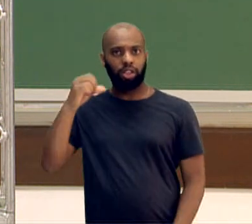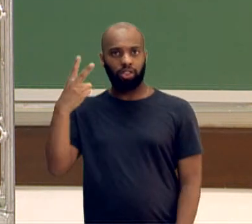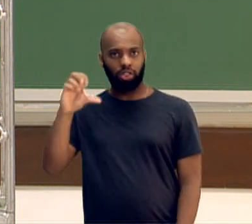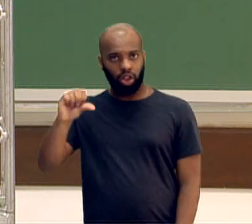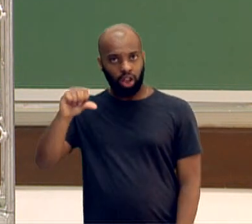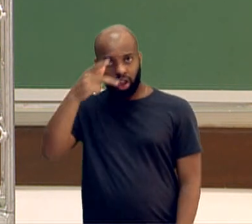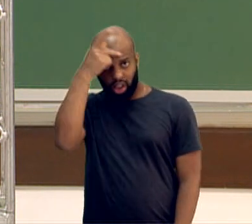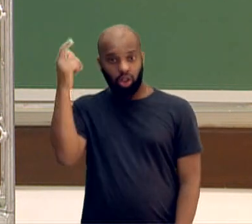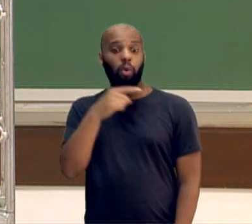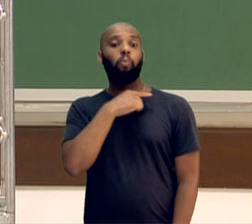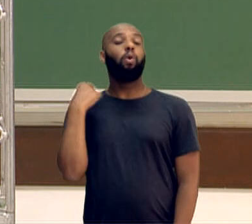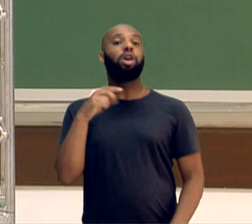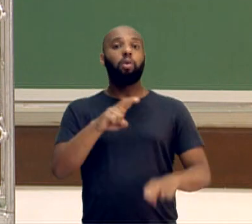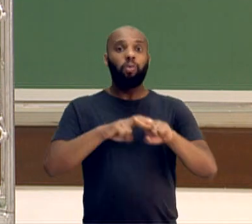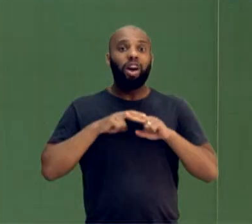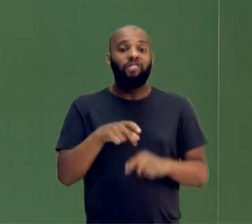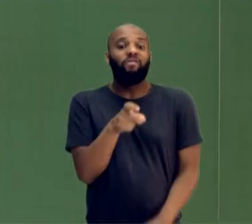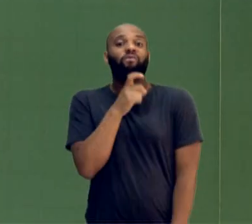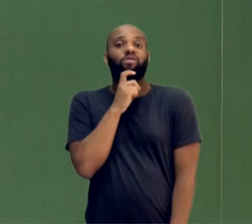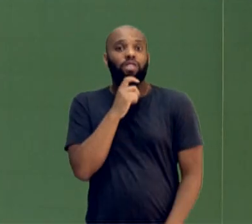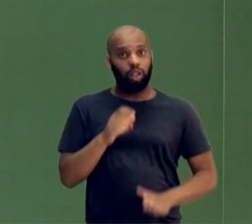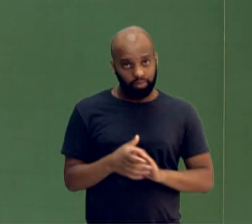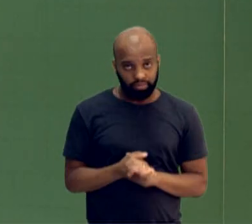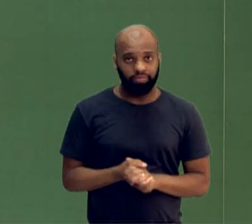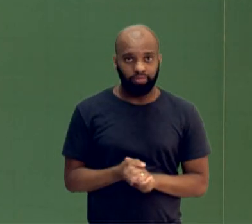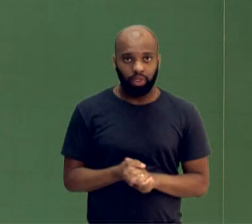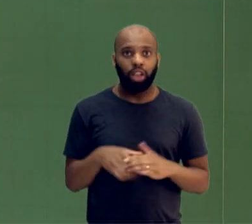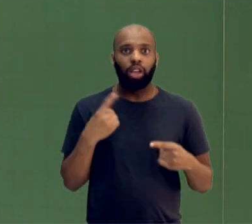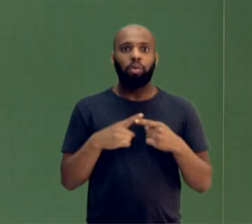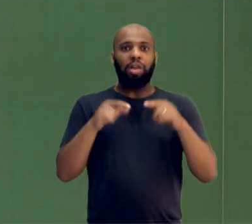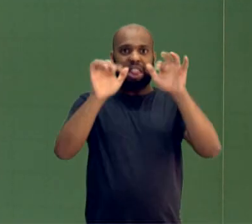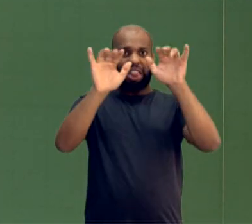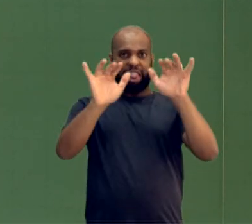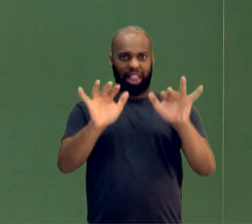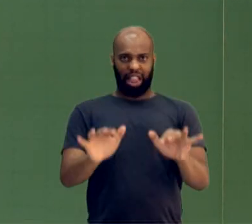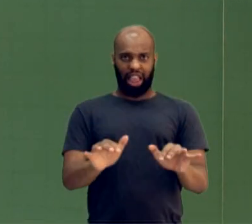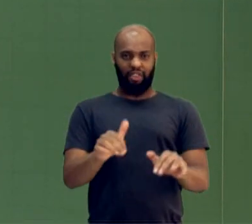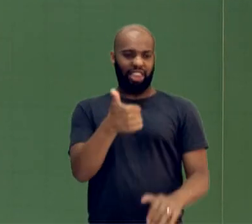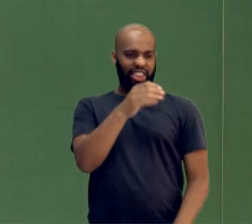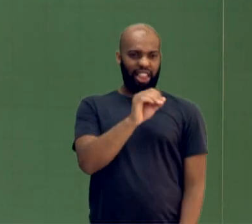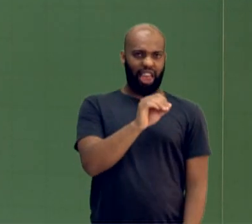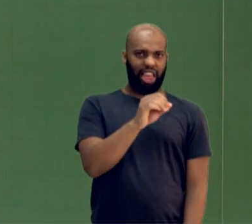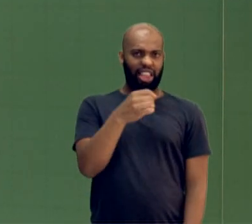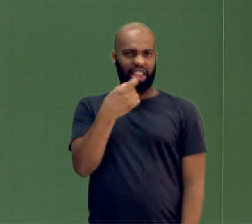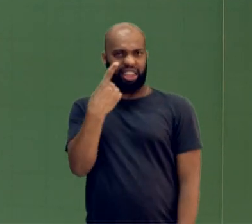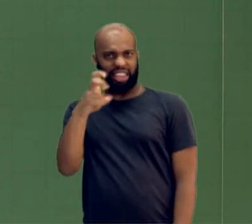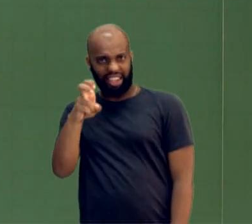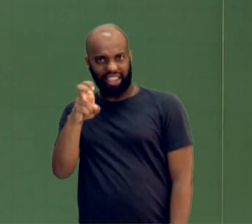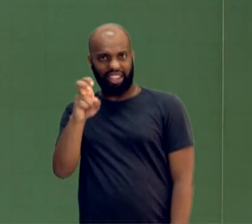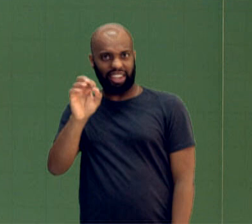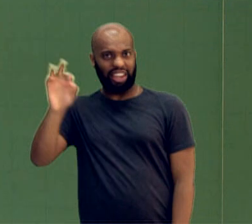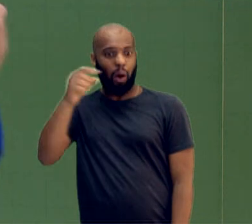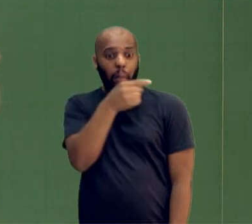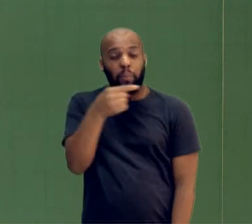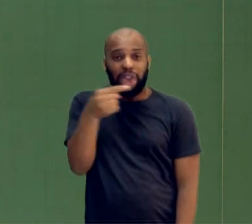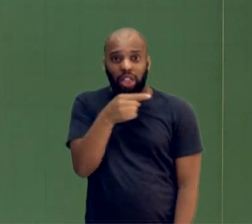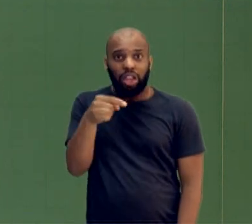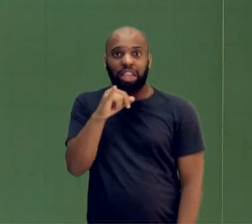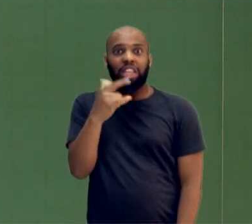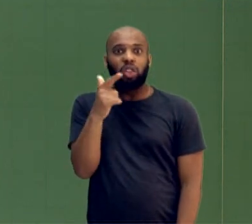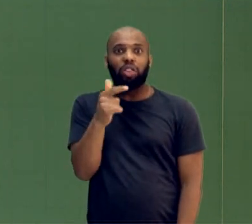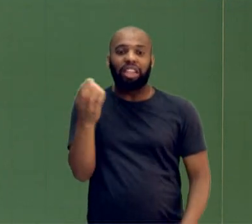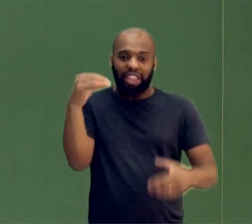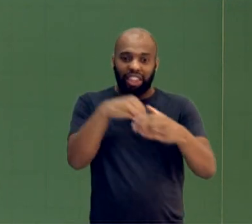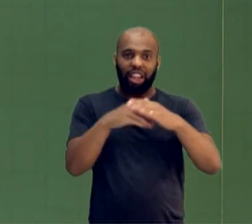frio, porque neve, 10, 15 graus negativos, se você não tem um aquecimento